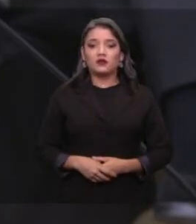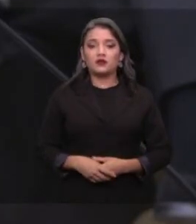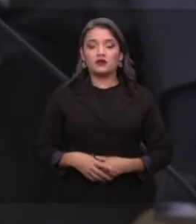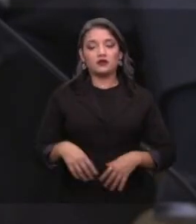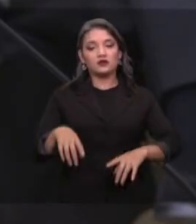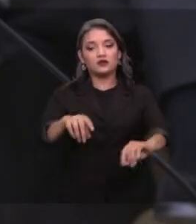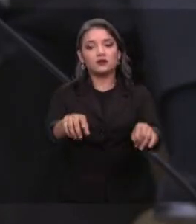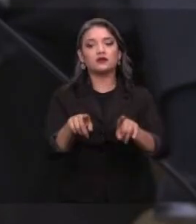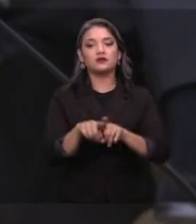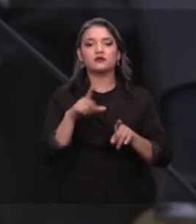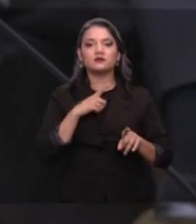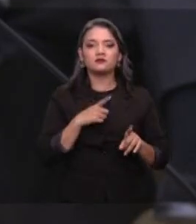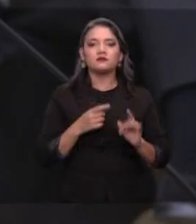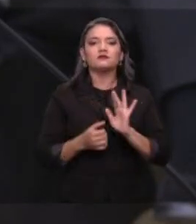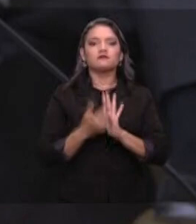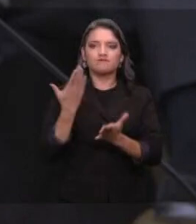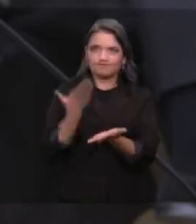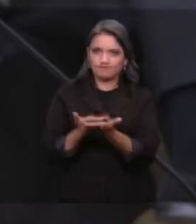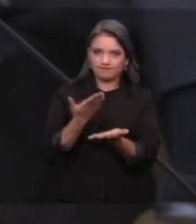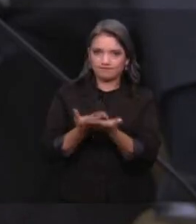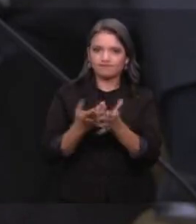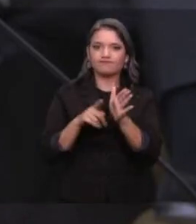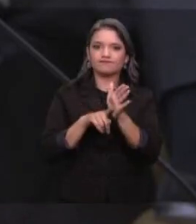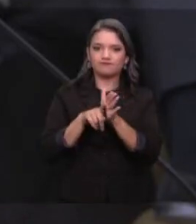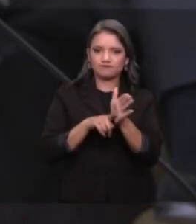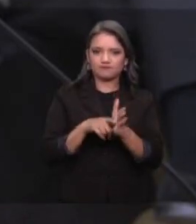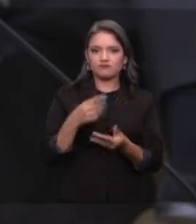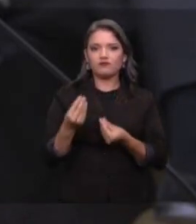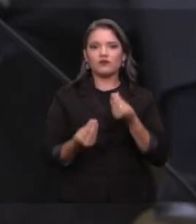respeito dos custos que estariam